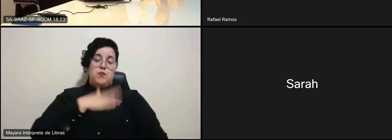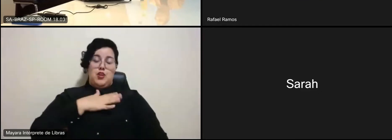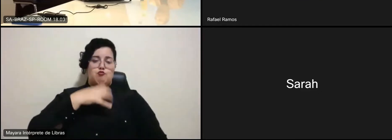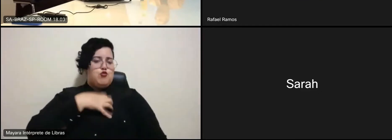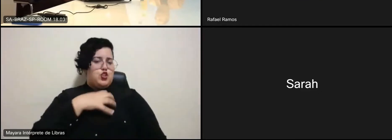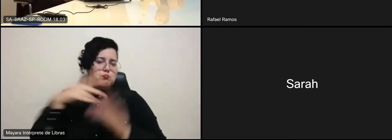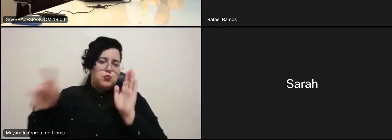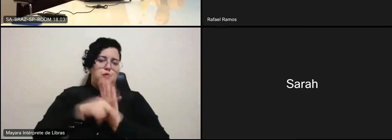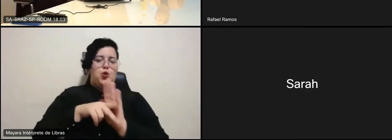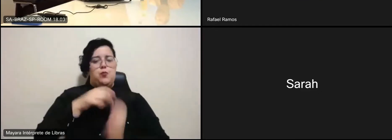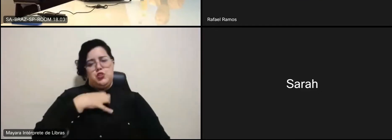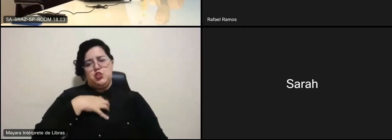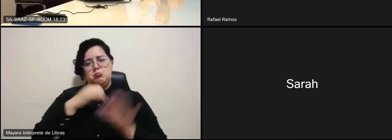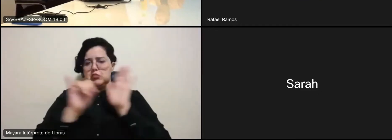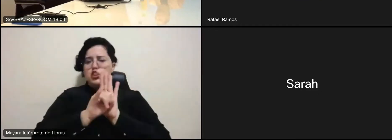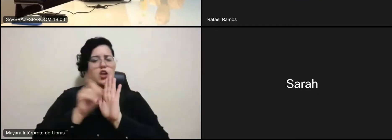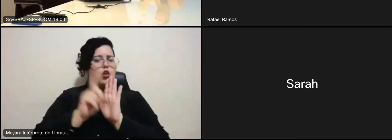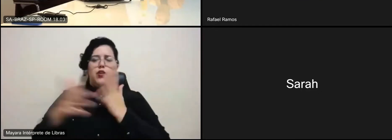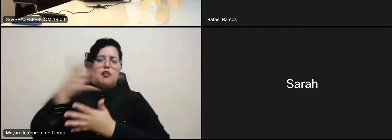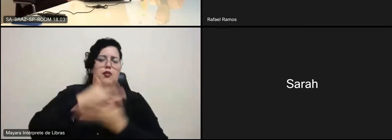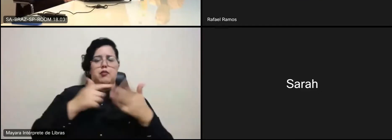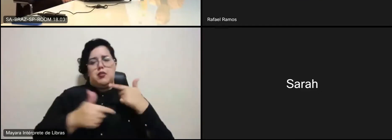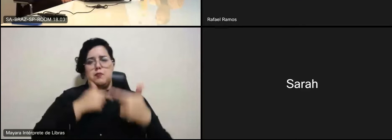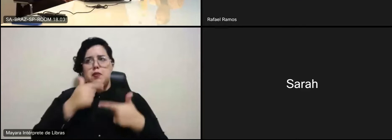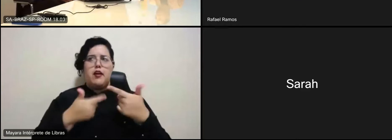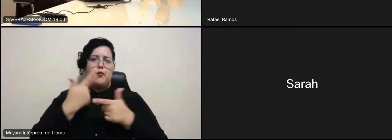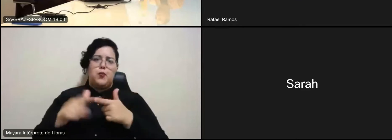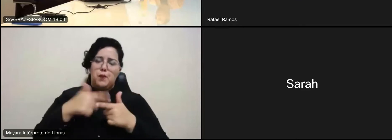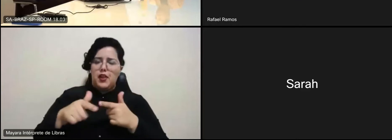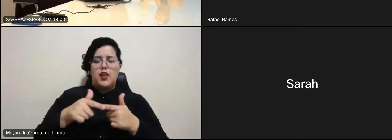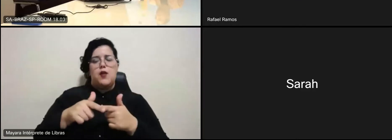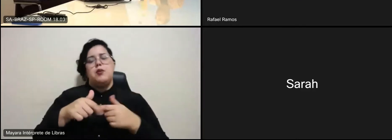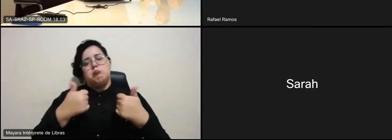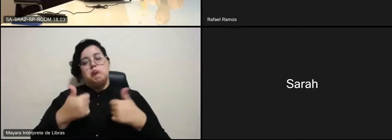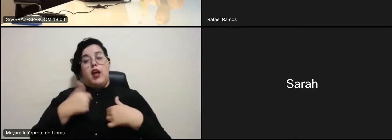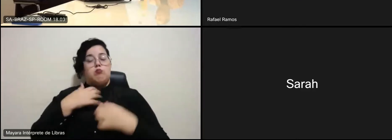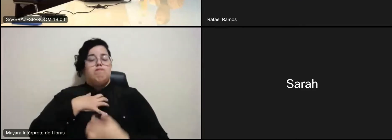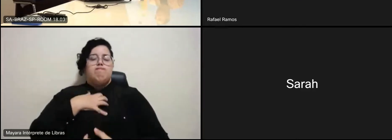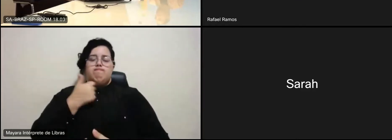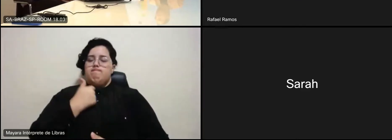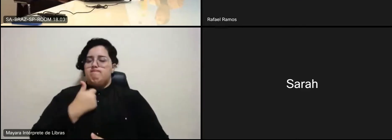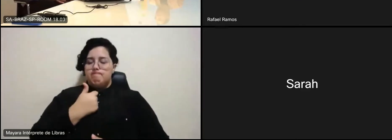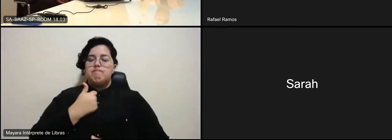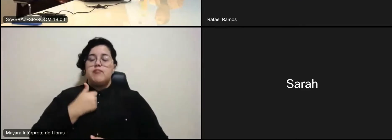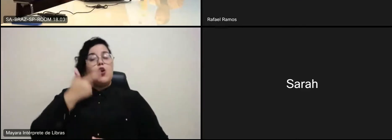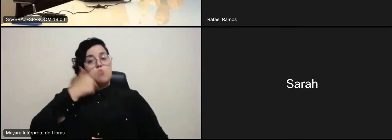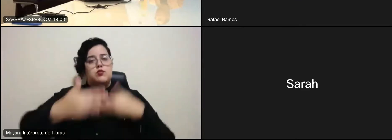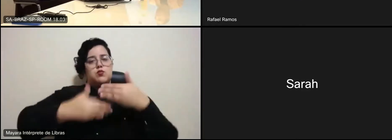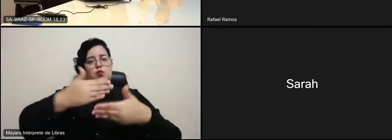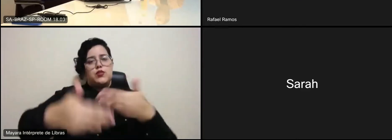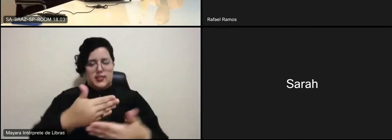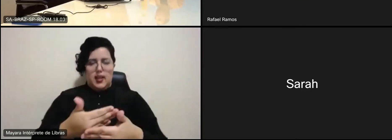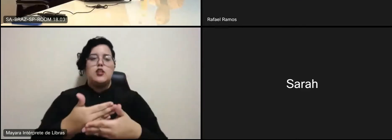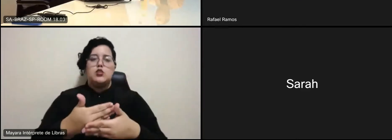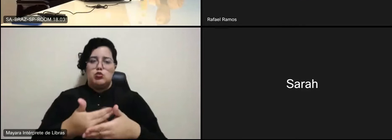no meu profissional, não interferiria na minha carreira ali dentro da Suizê. E aquilo já me aqueceu o coração e eu segui com o processo. Desde o dia